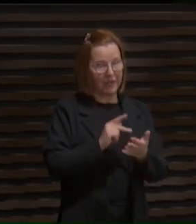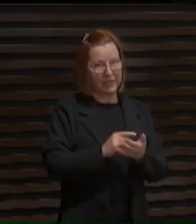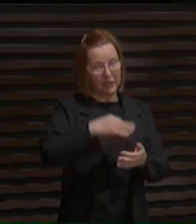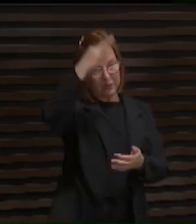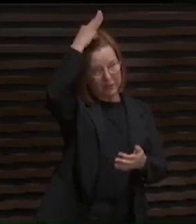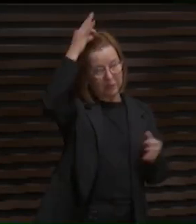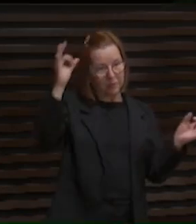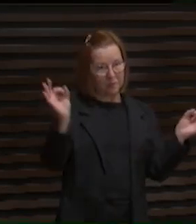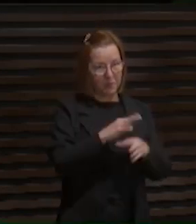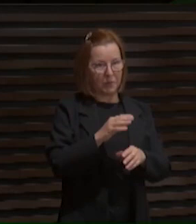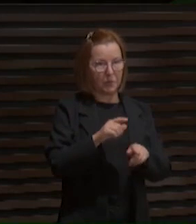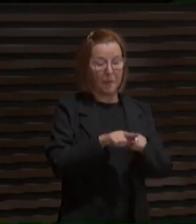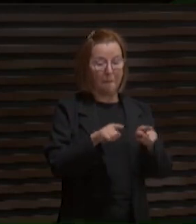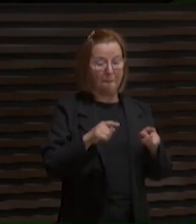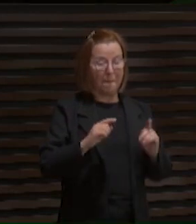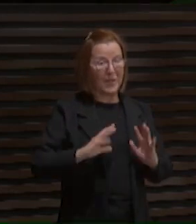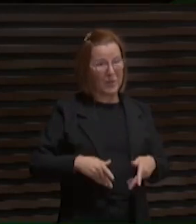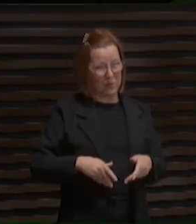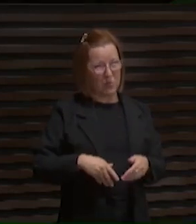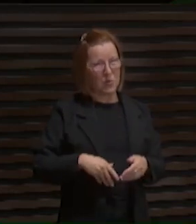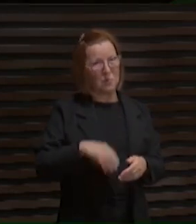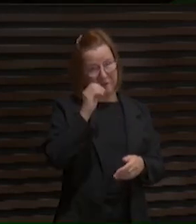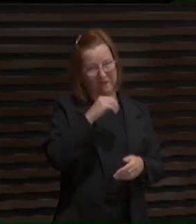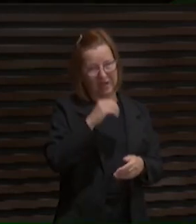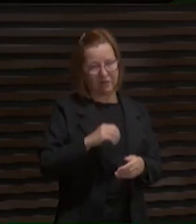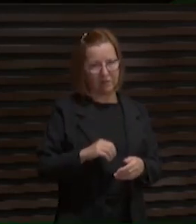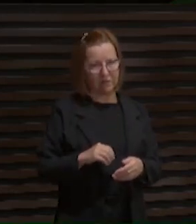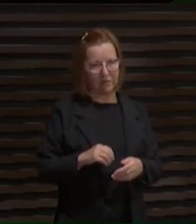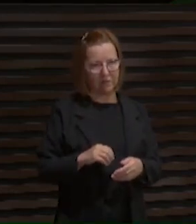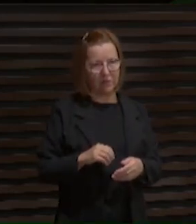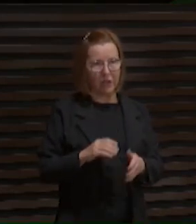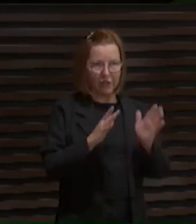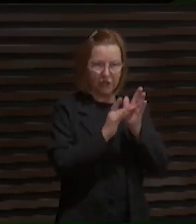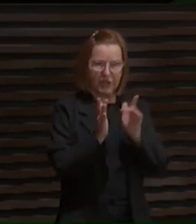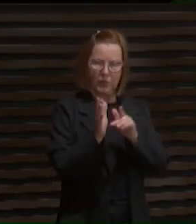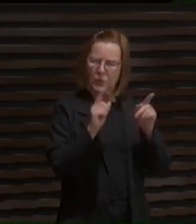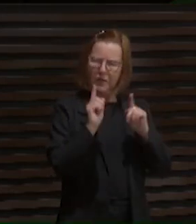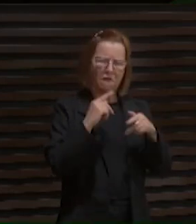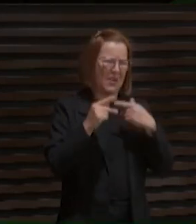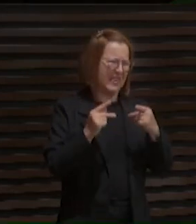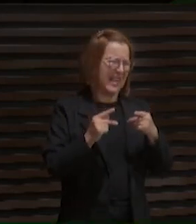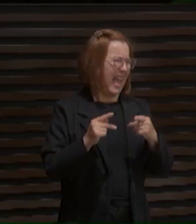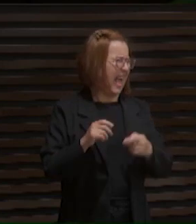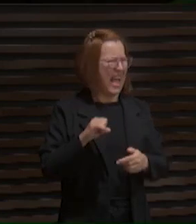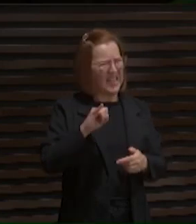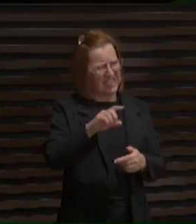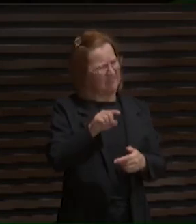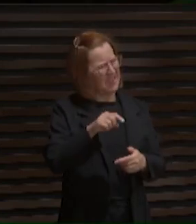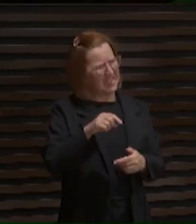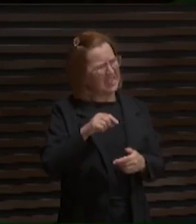fraca. Jesus não falou, cara, a carne é fraca, está tranquilo. Não, é como se ele falasse assim, não